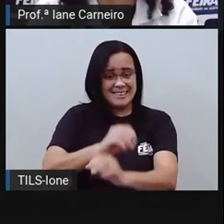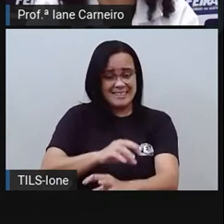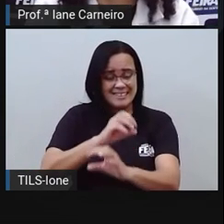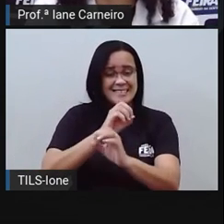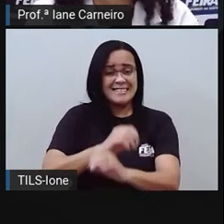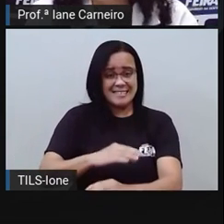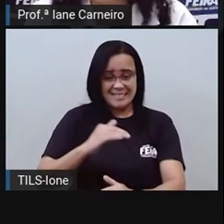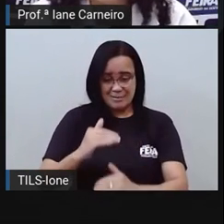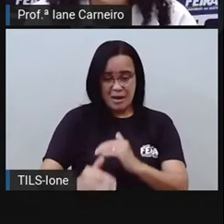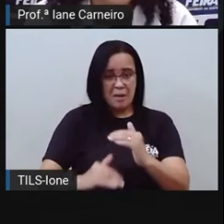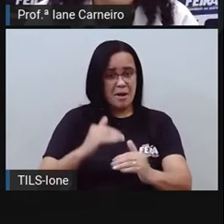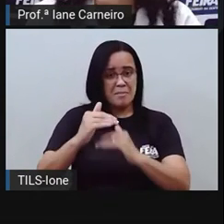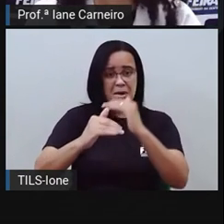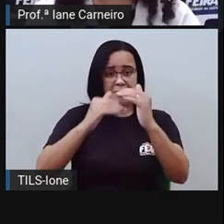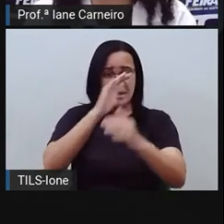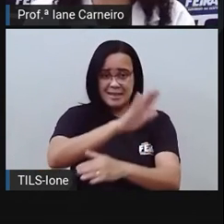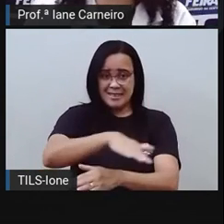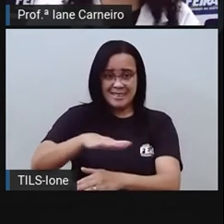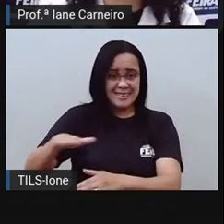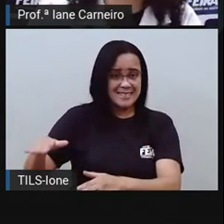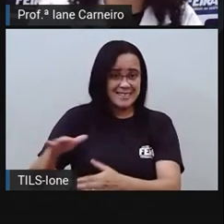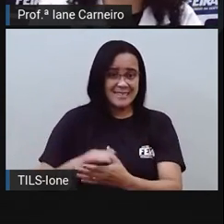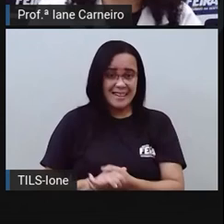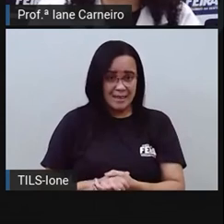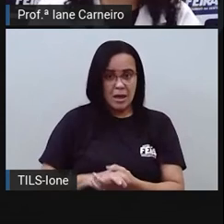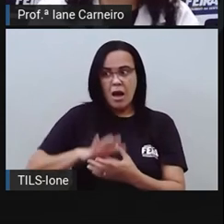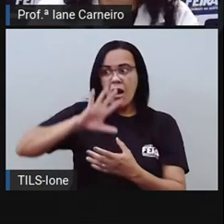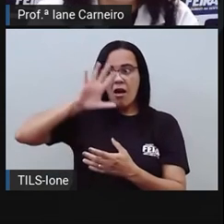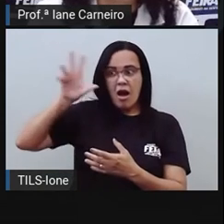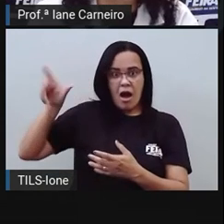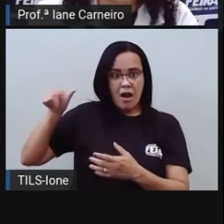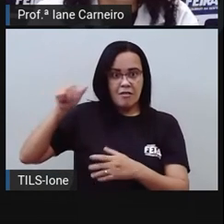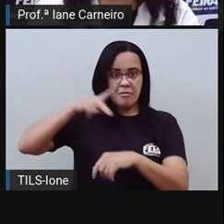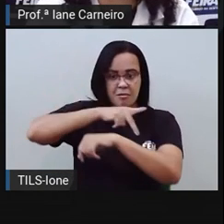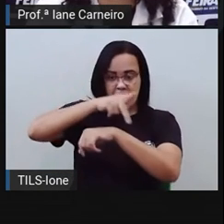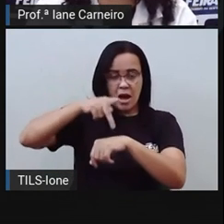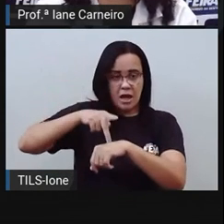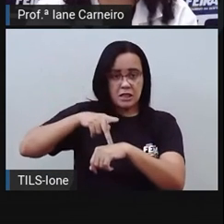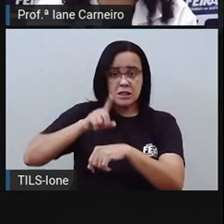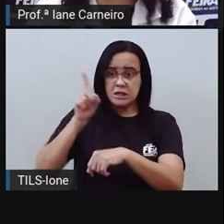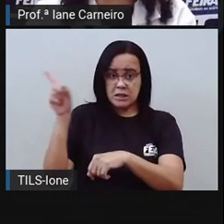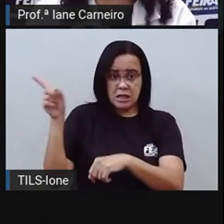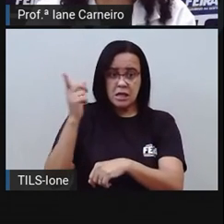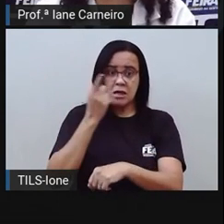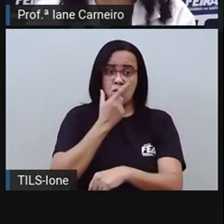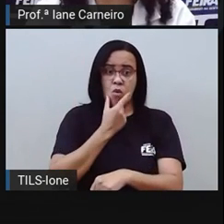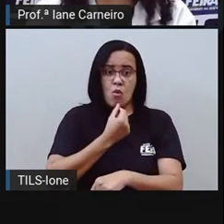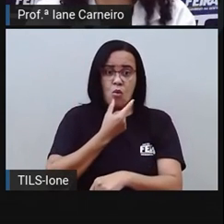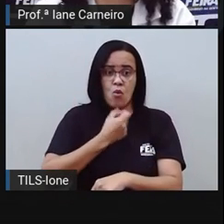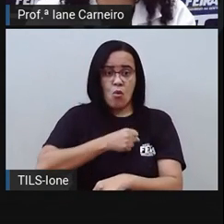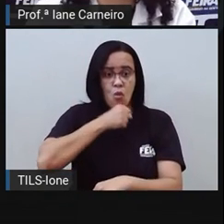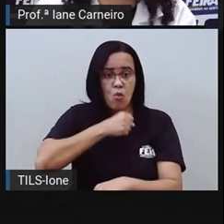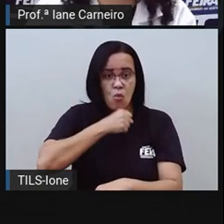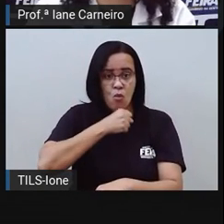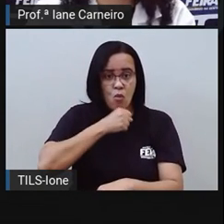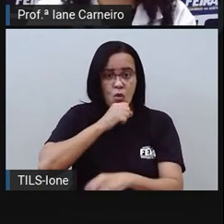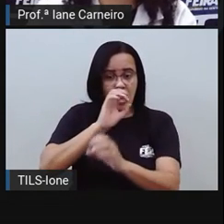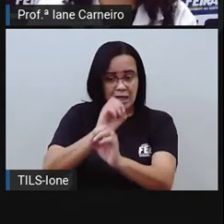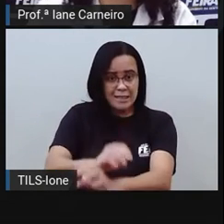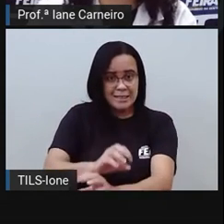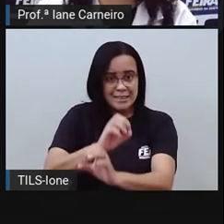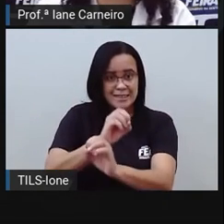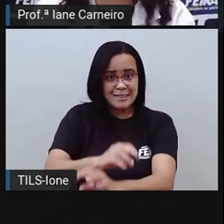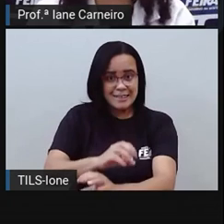biblioteca, porque ele ensina muita coisa para a comunidade, né? Então, o idoso, ele sabe muita coisa. Então,